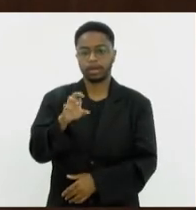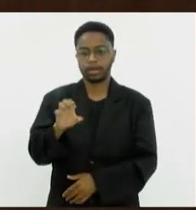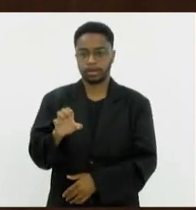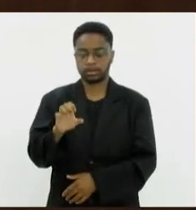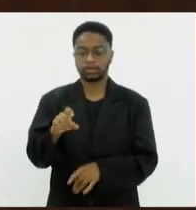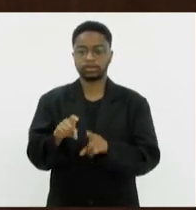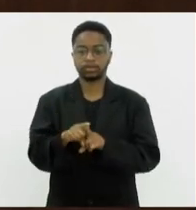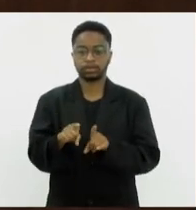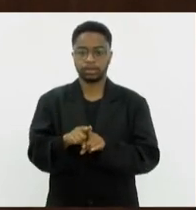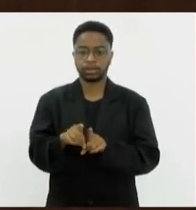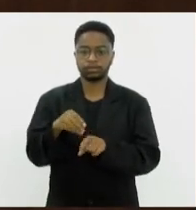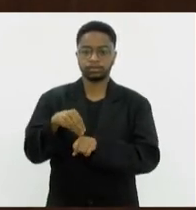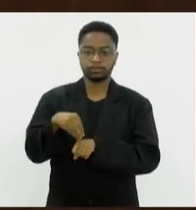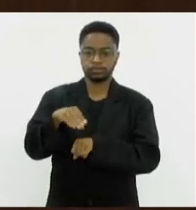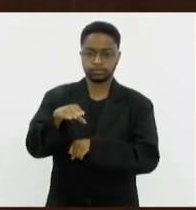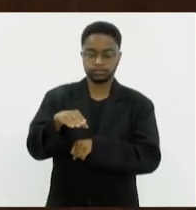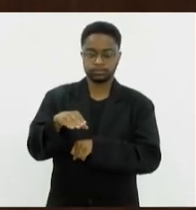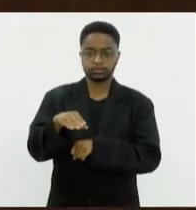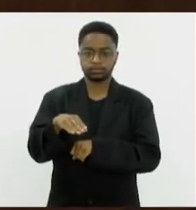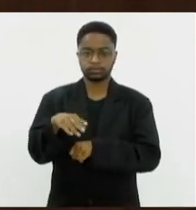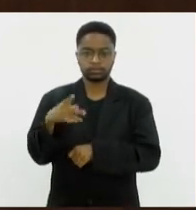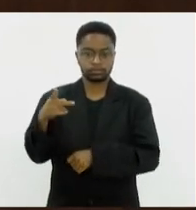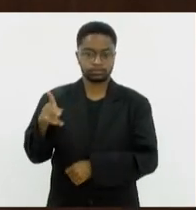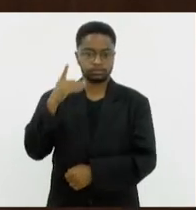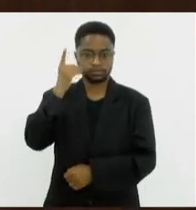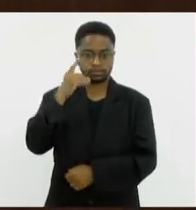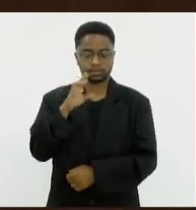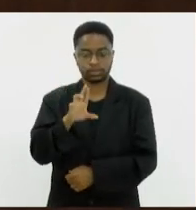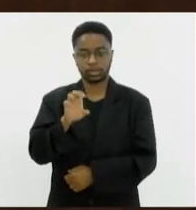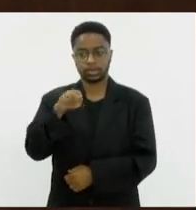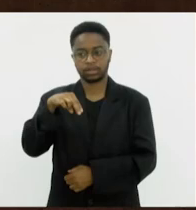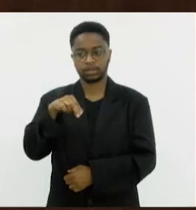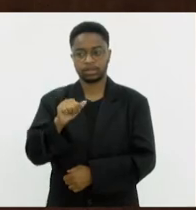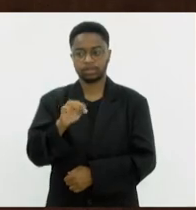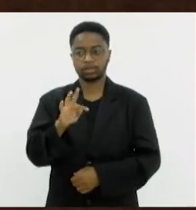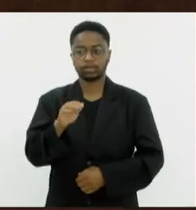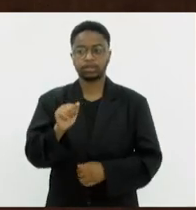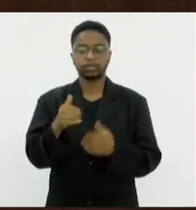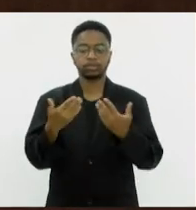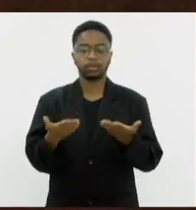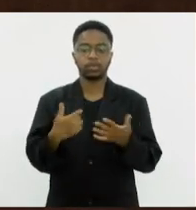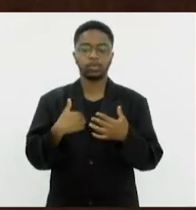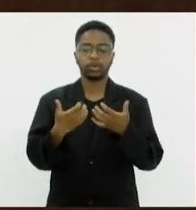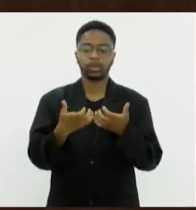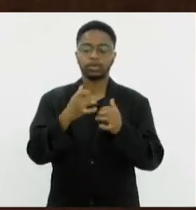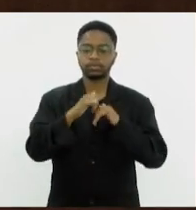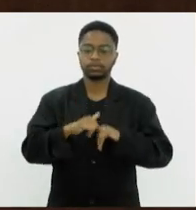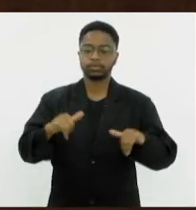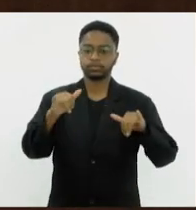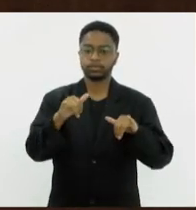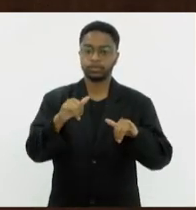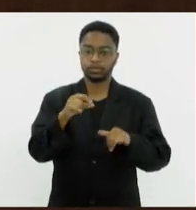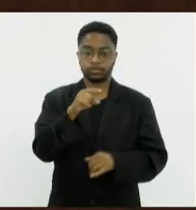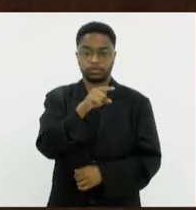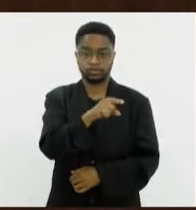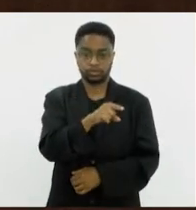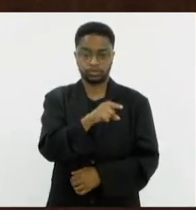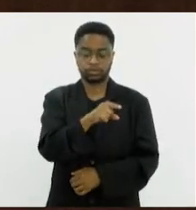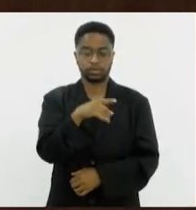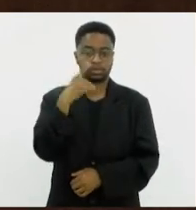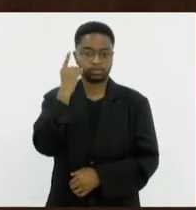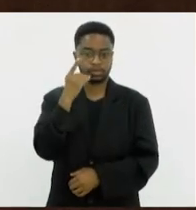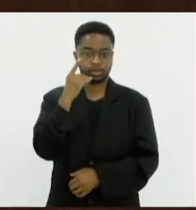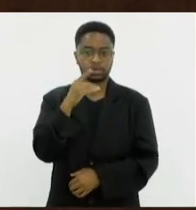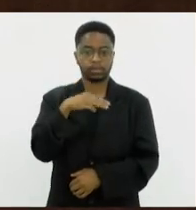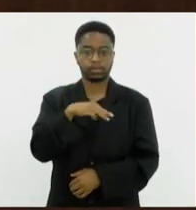das indicadas pela deputada Renata Souza. Eu queria dizer para Vossa Excelência, deputada Marta Rocha, como